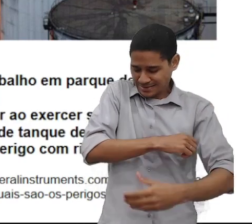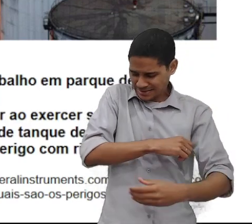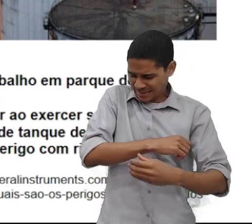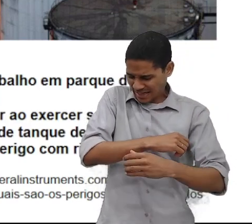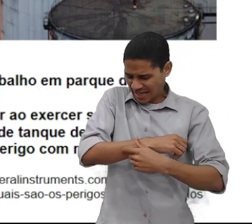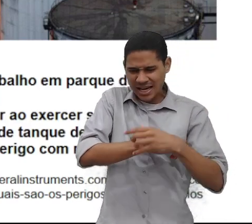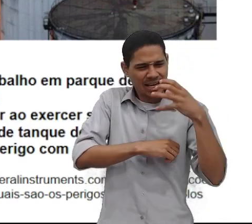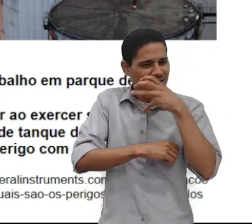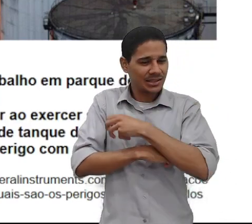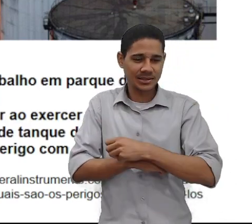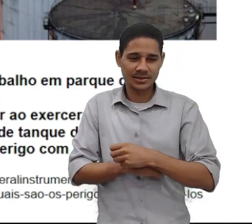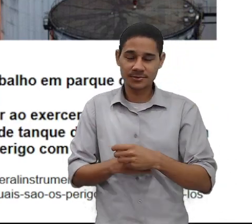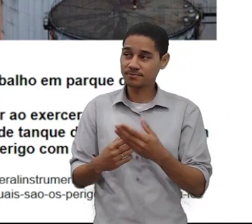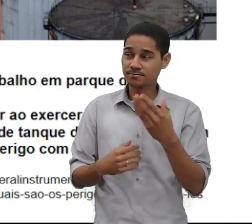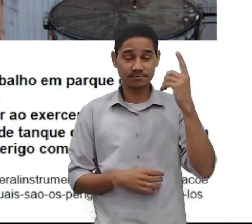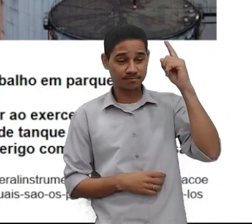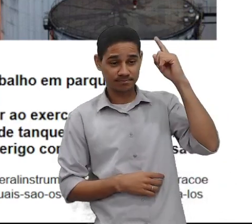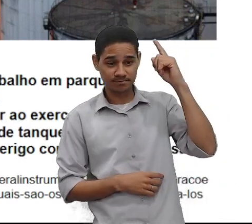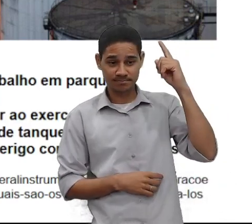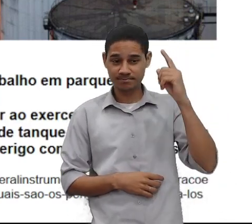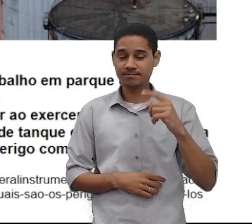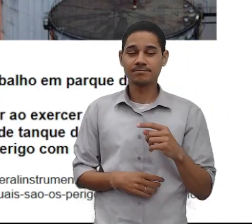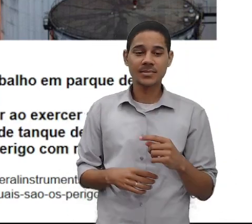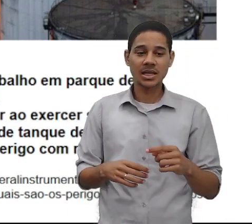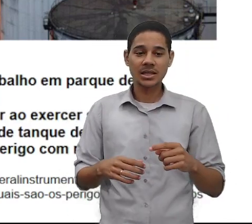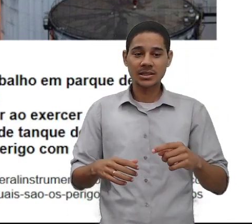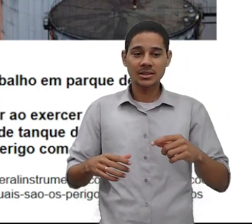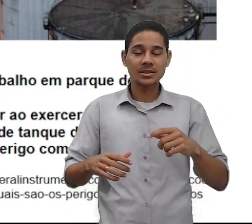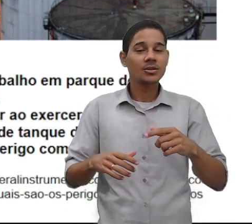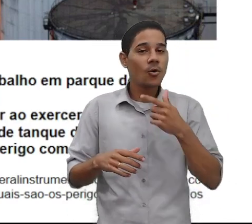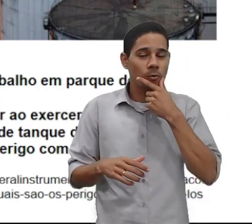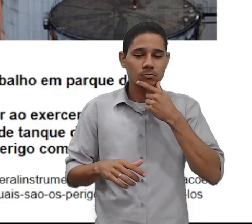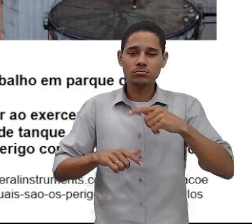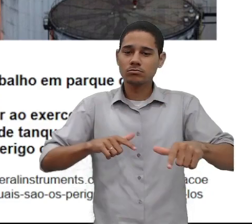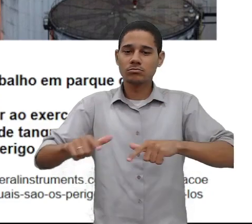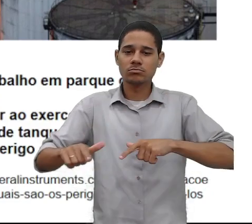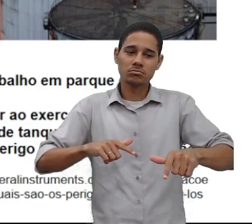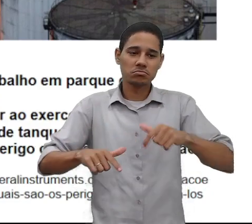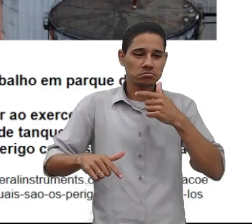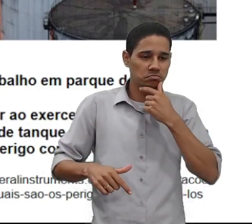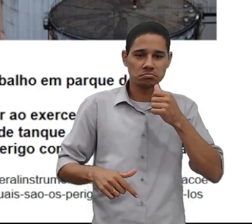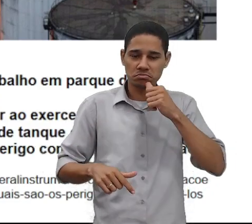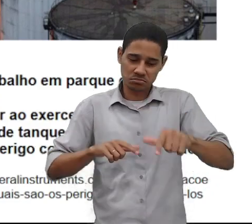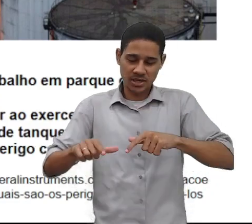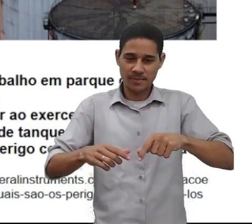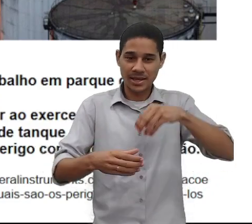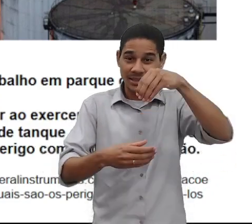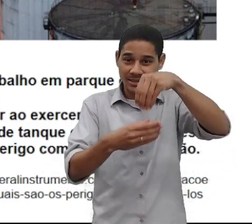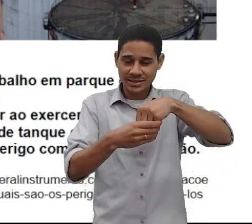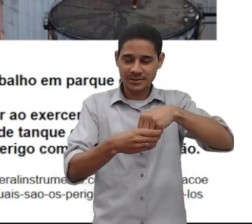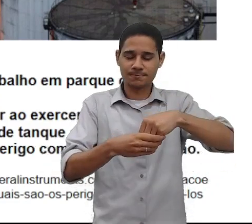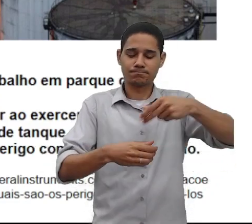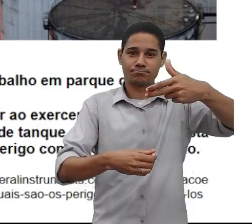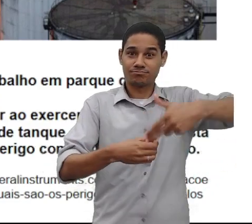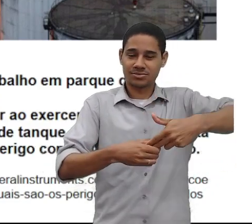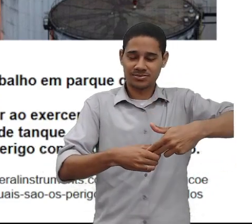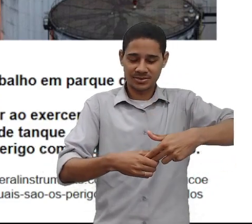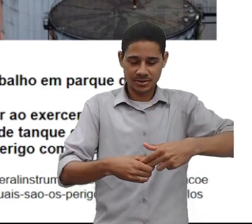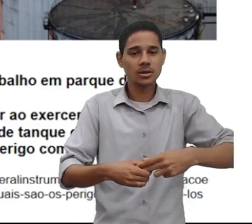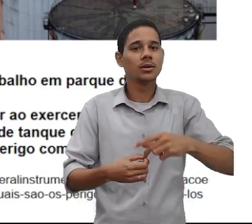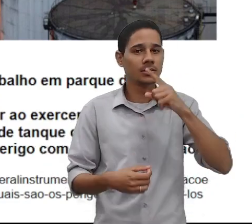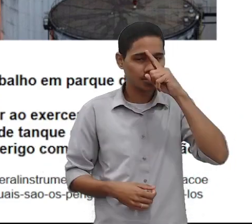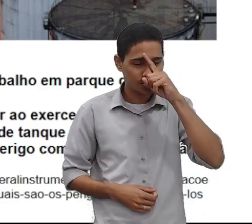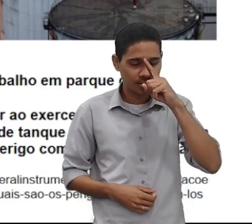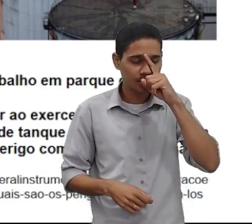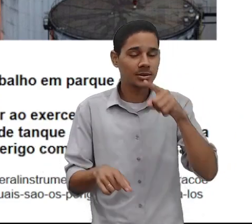que exerce sua atividade em um tanque de combustível, em um parque de tanque de combustível, está exposto também ao perigo